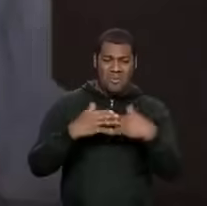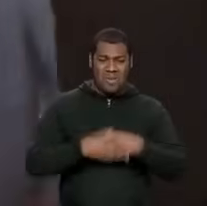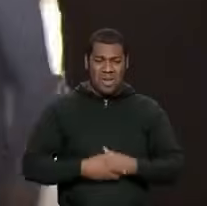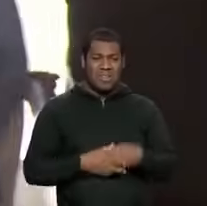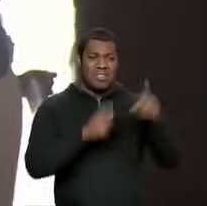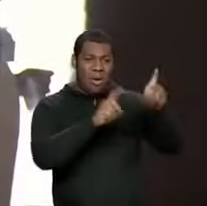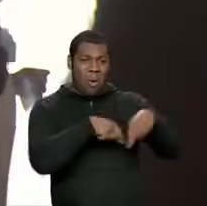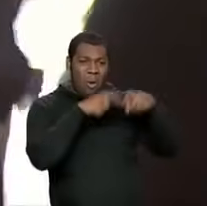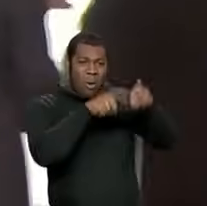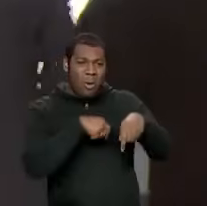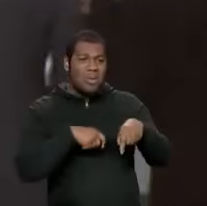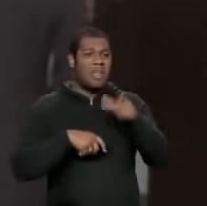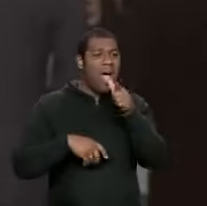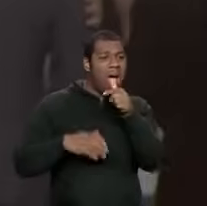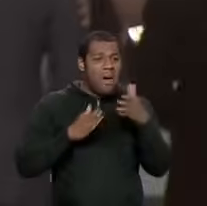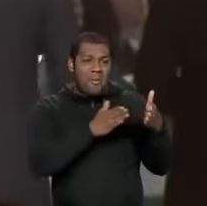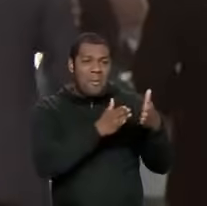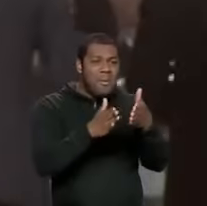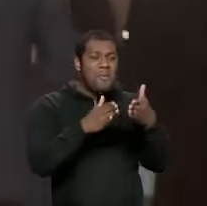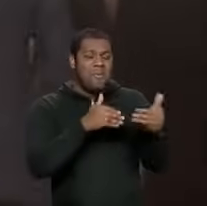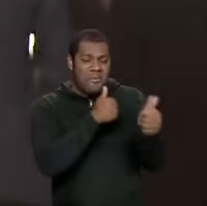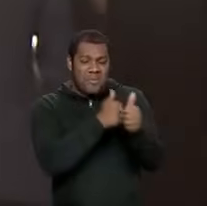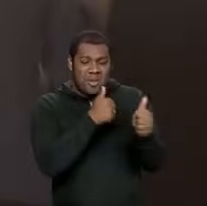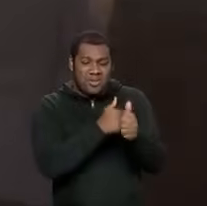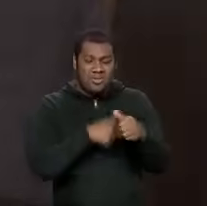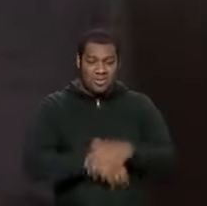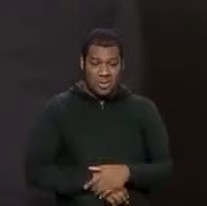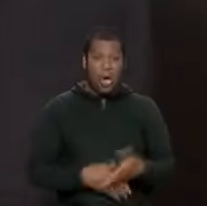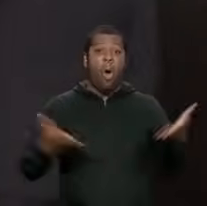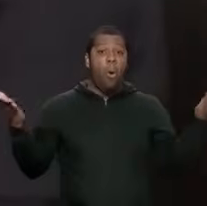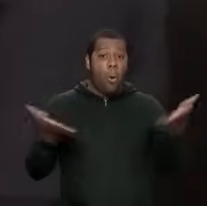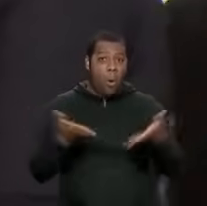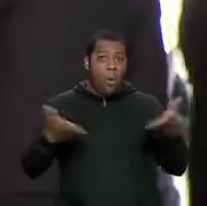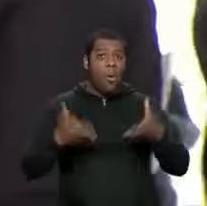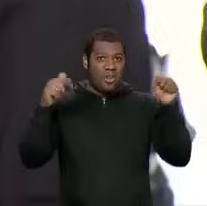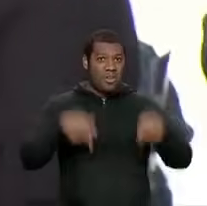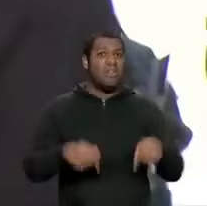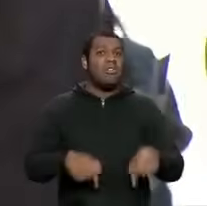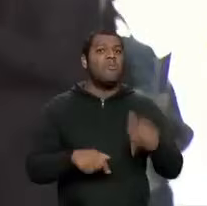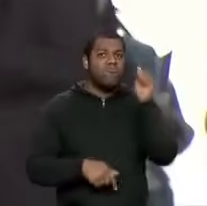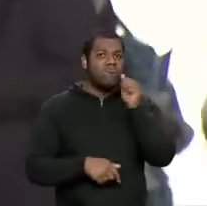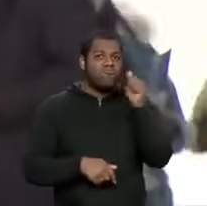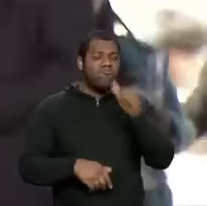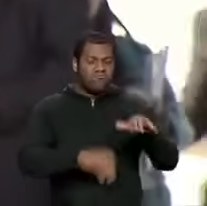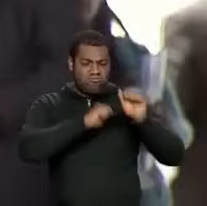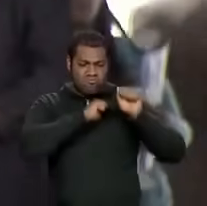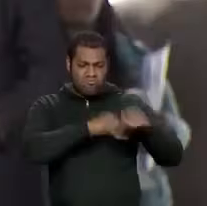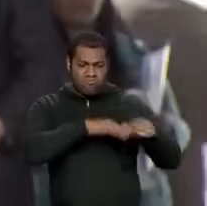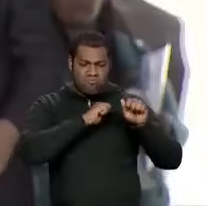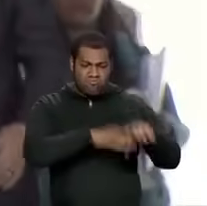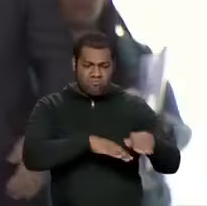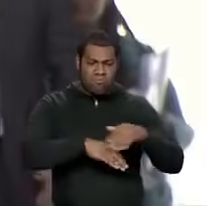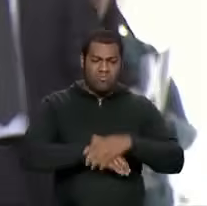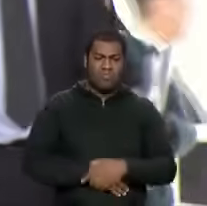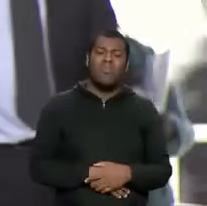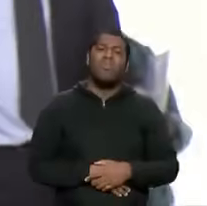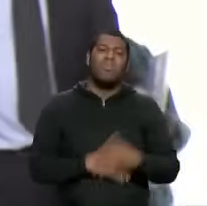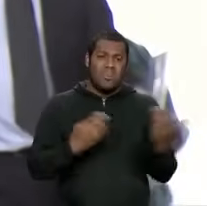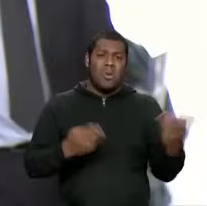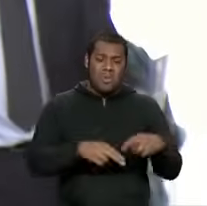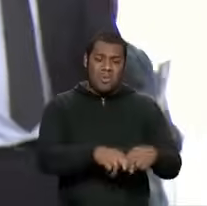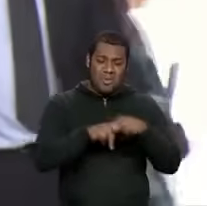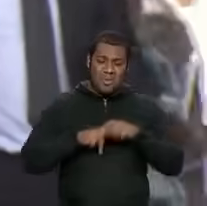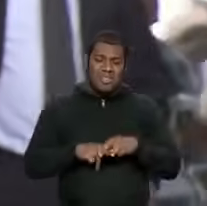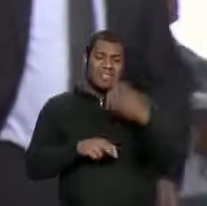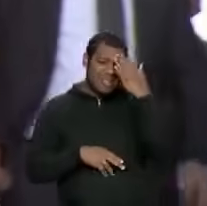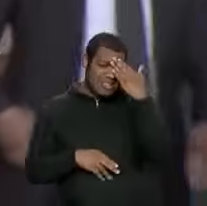roçado nas Beiras dos rios para hoje a gente está aqui e a gente queria muito Lula te agradecer